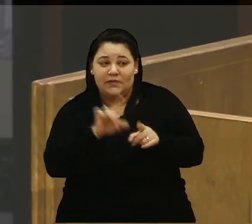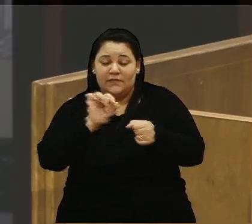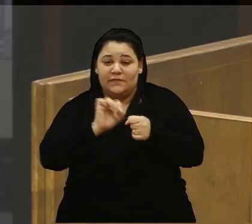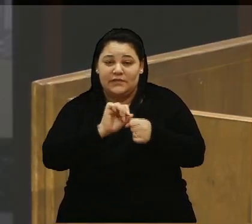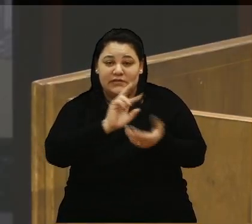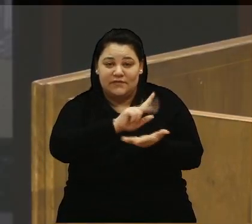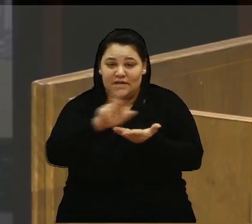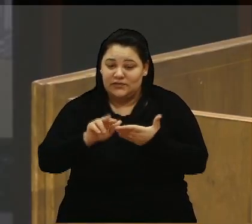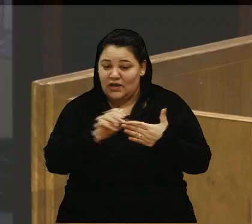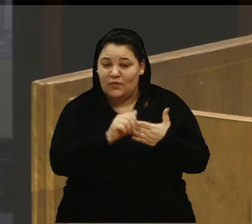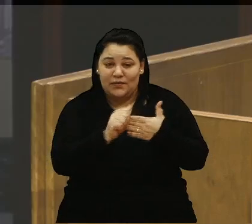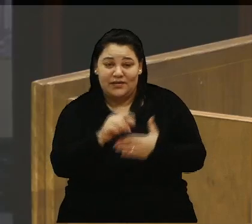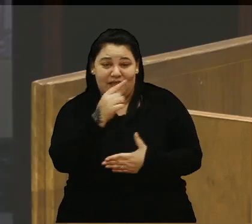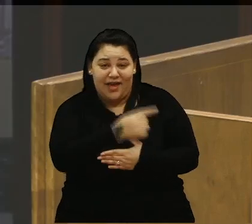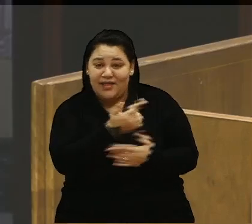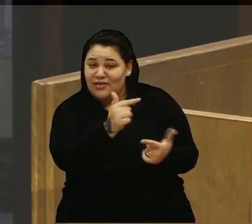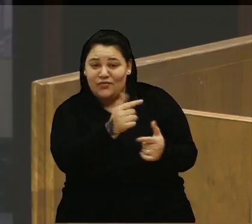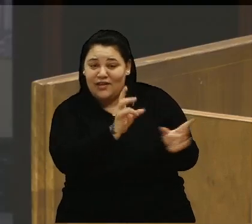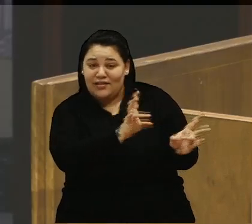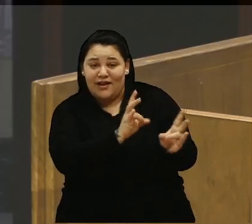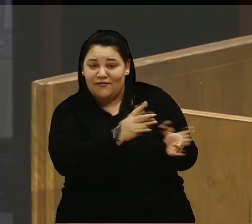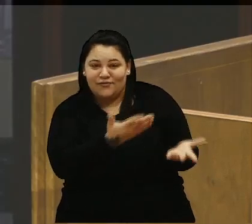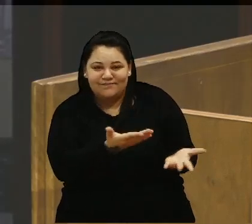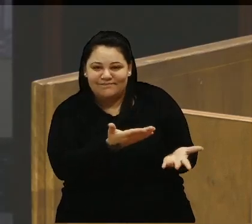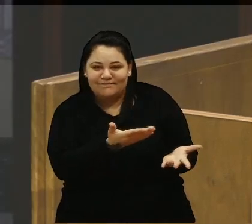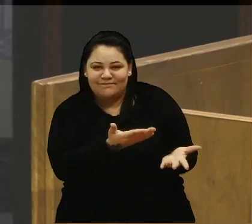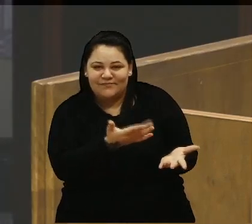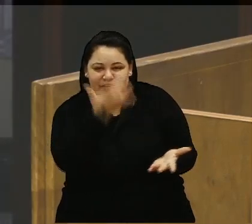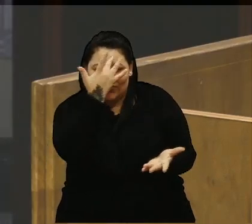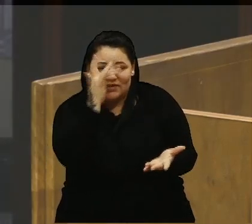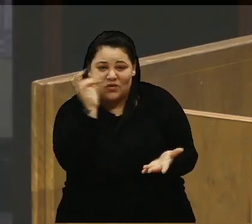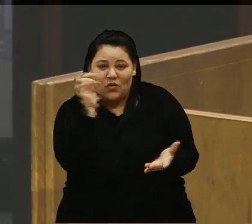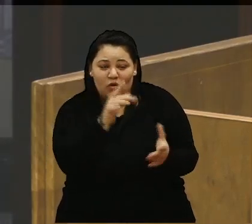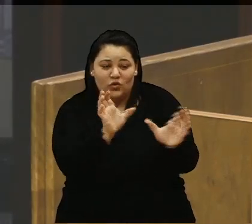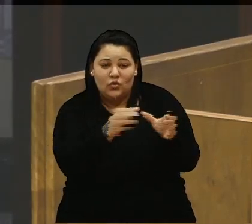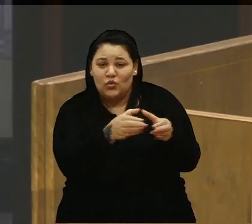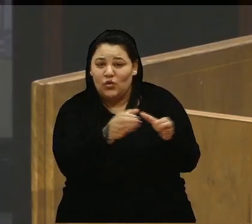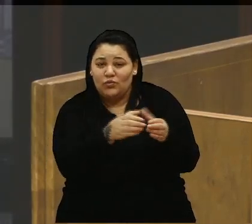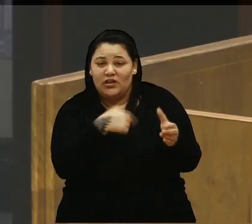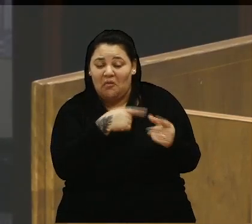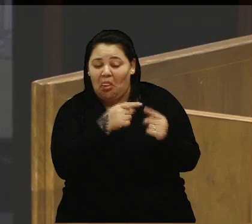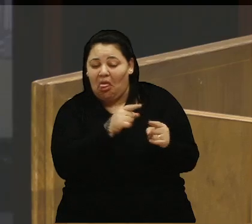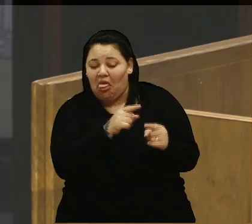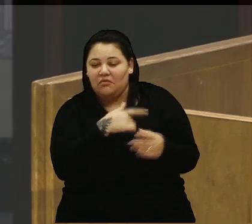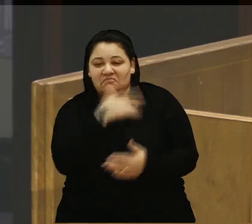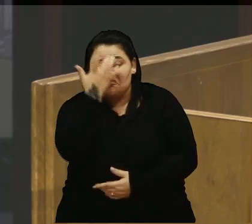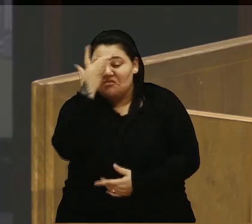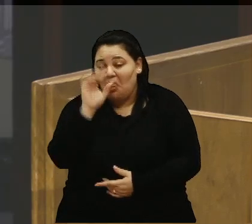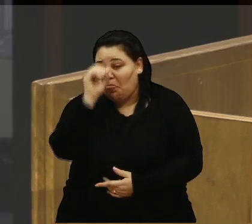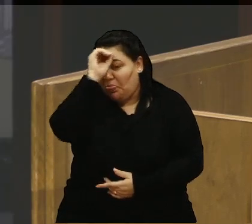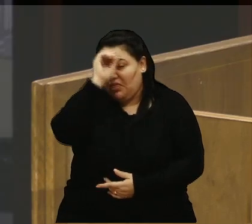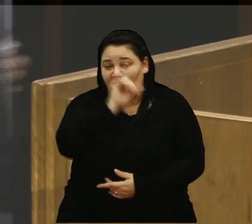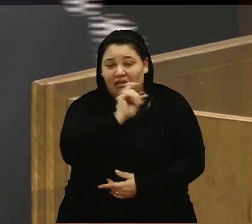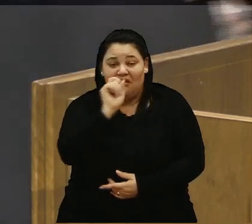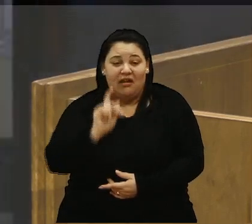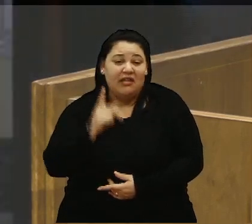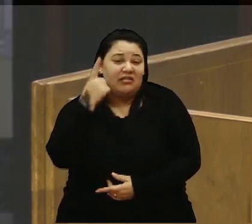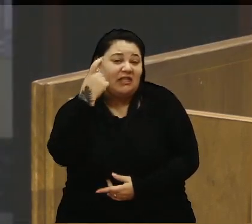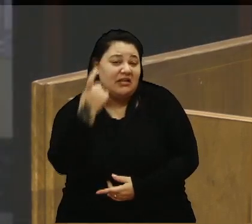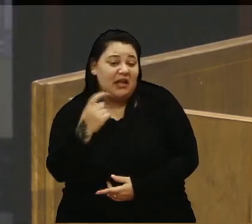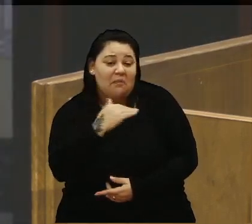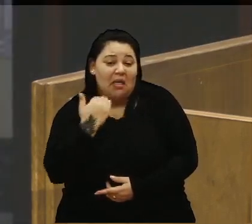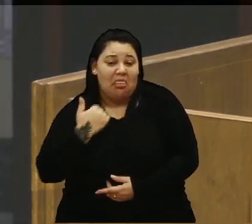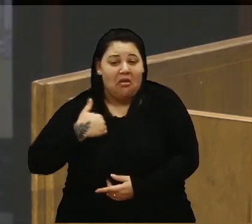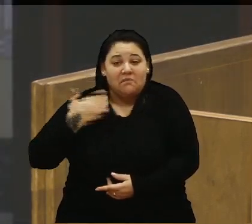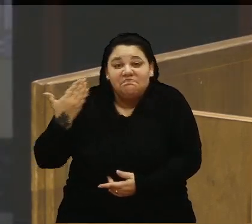lá. Não tem mais o tráfico. Eu não sei se é isso ou qual outro grupo que eu mexi, porque eu mexo com muita gente, então eu não sei quem é interessado. Mas por último